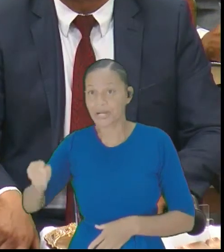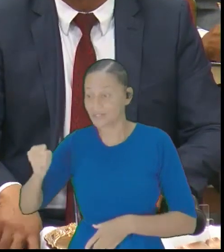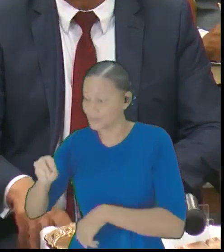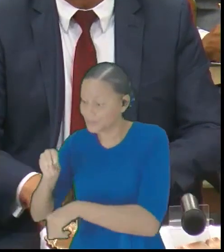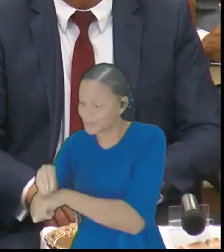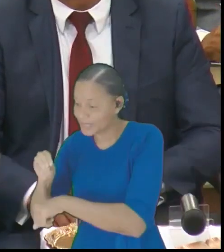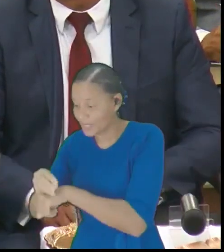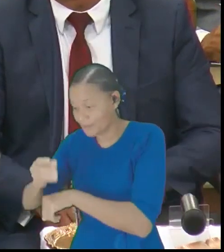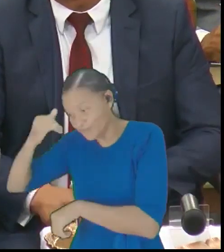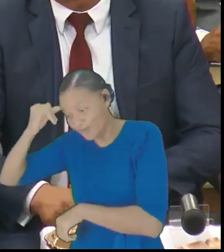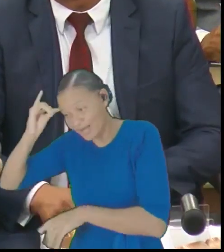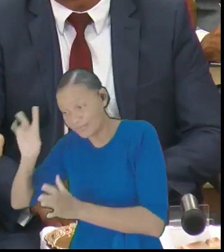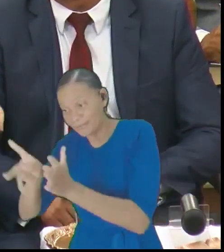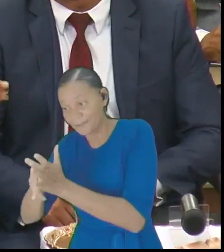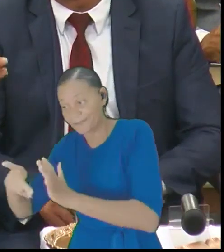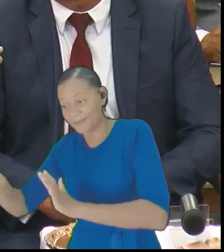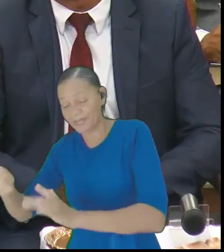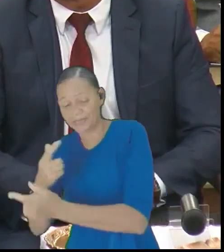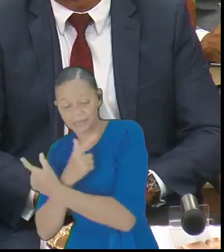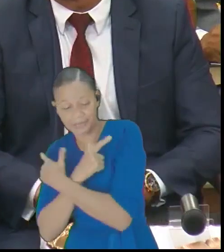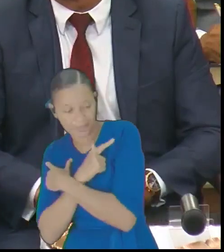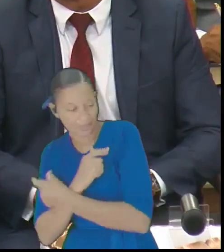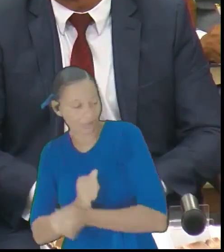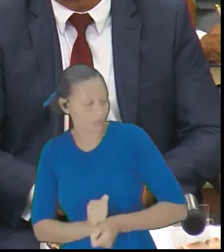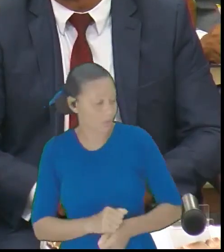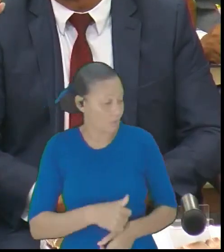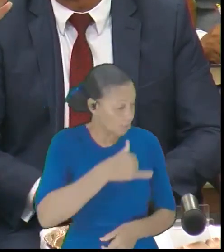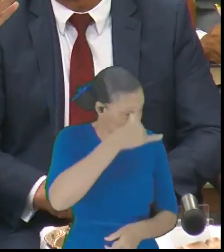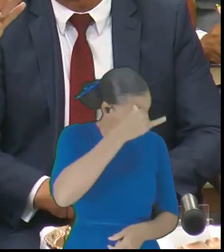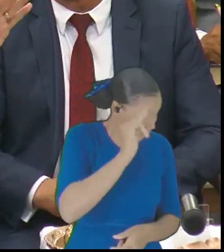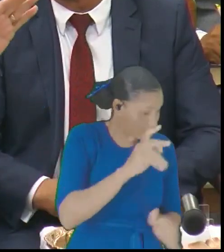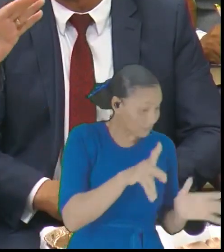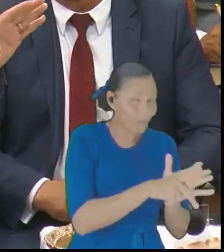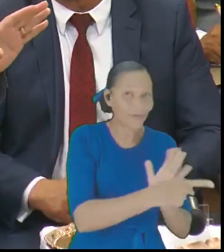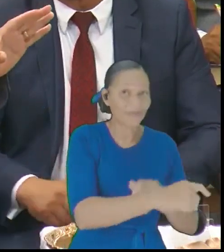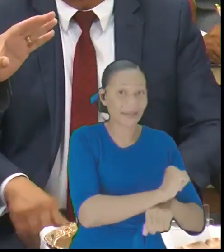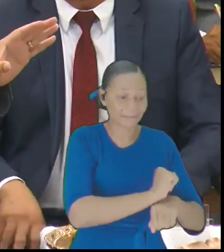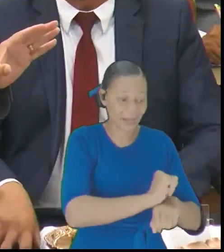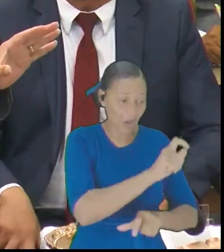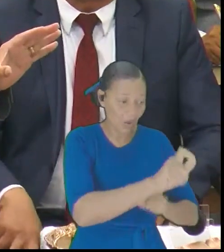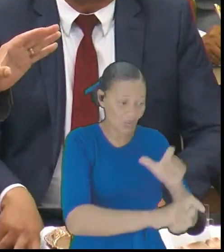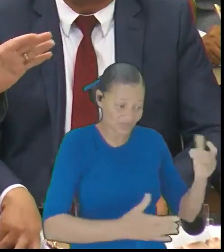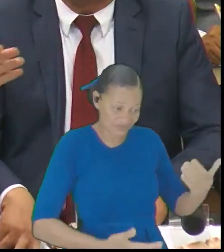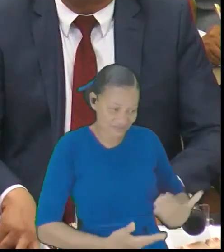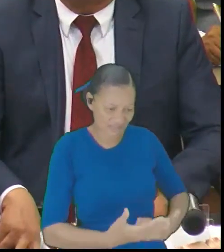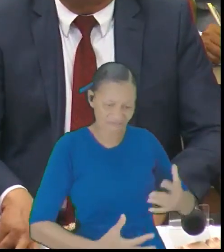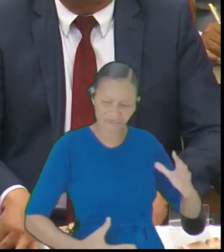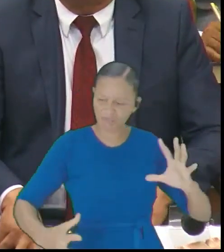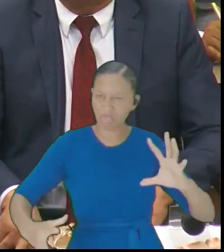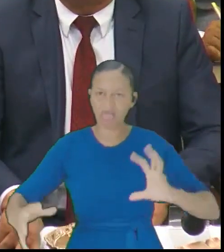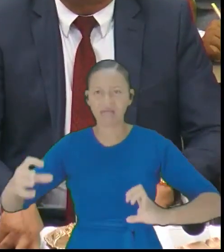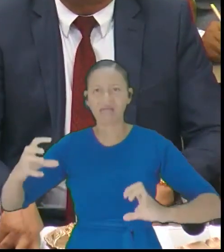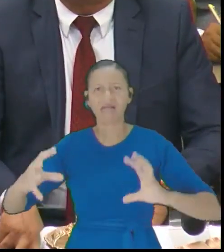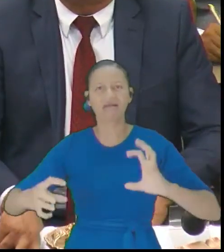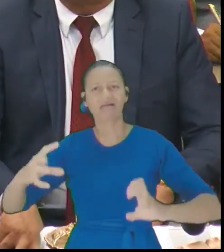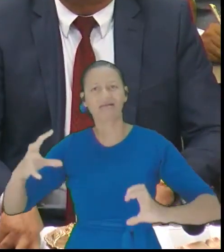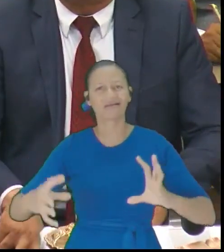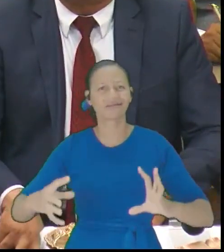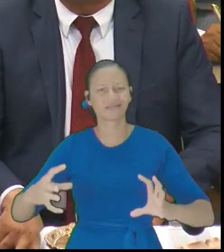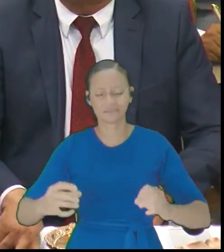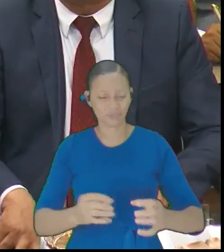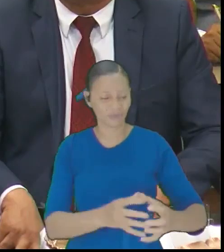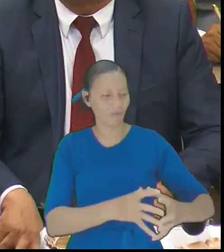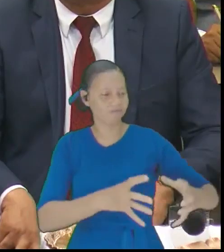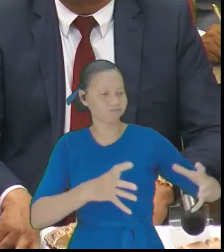Ló e os apacentadores do gado de Abraão. Olha, irmãos, é